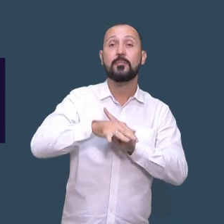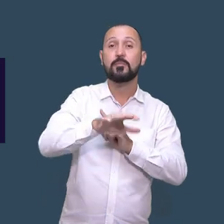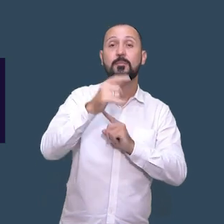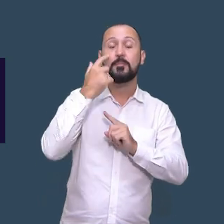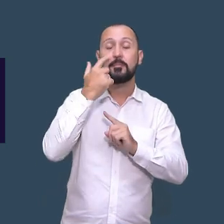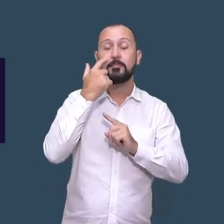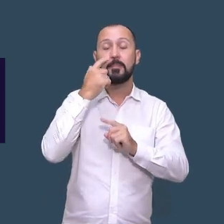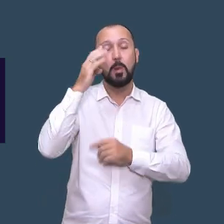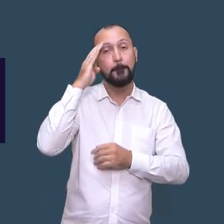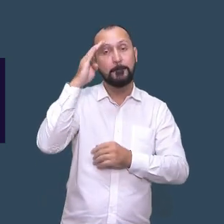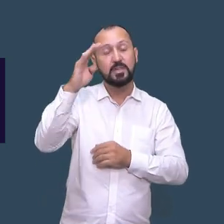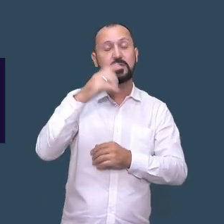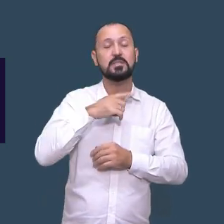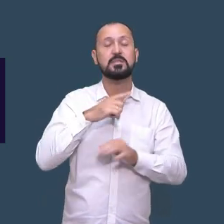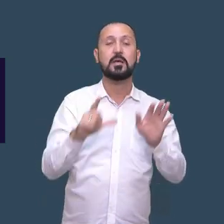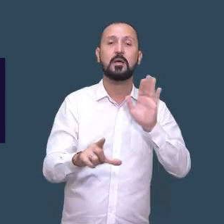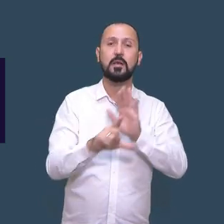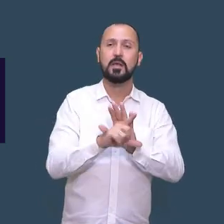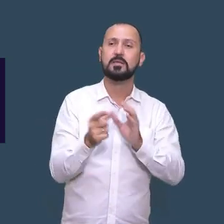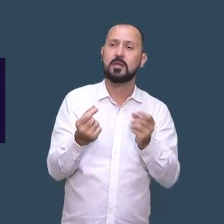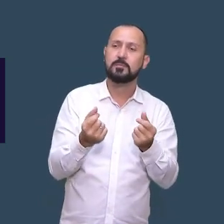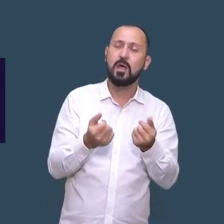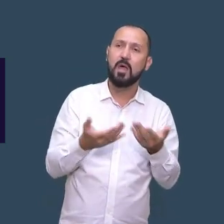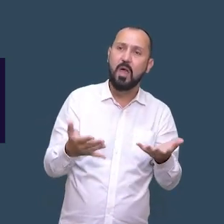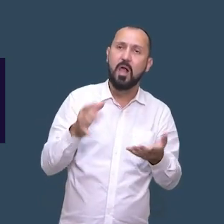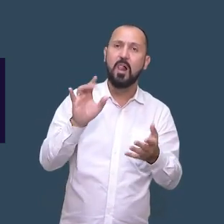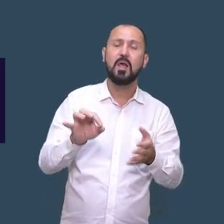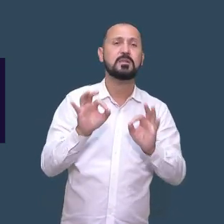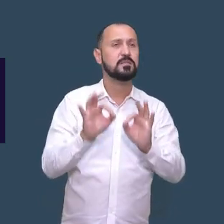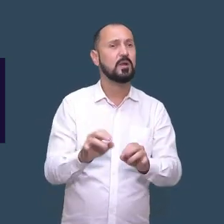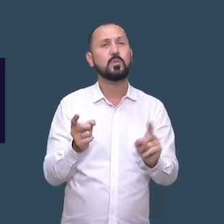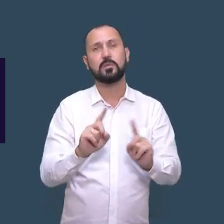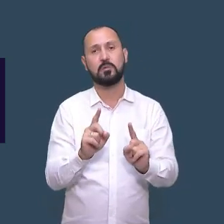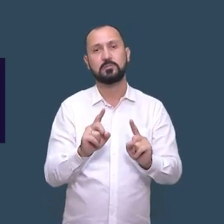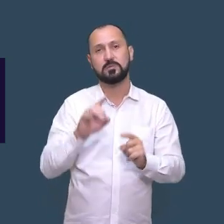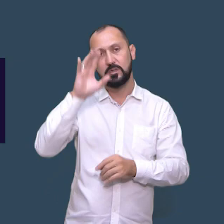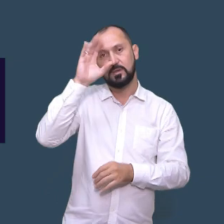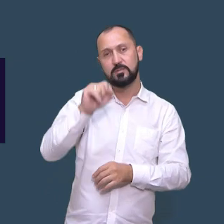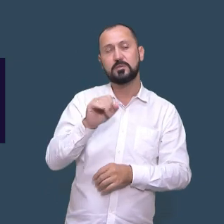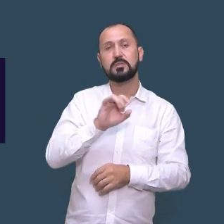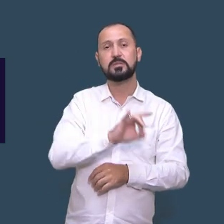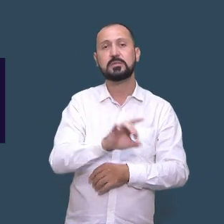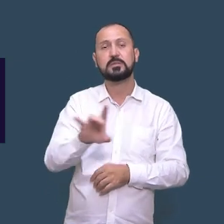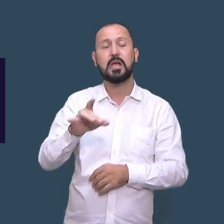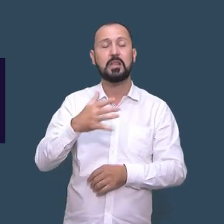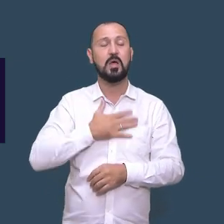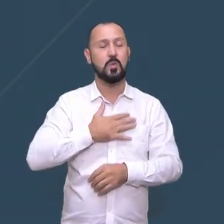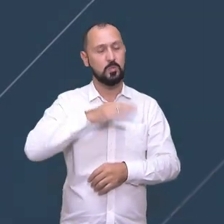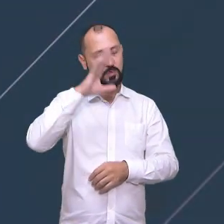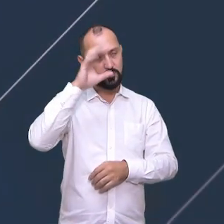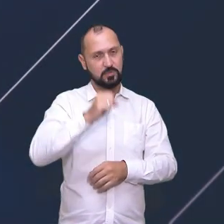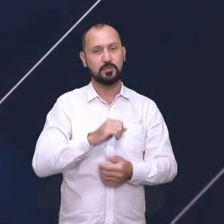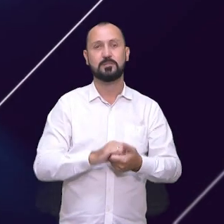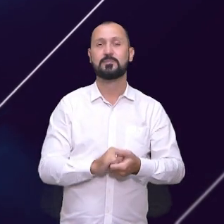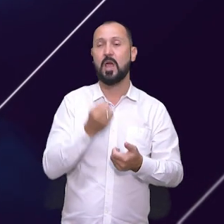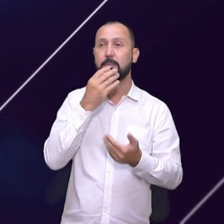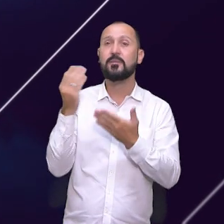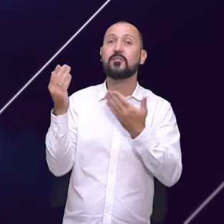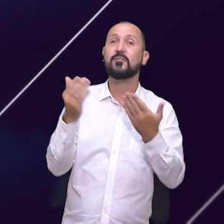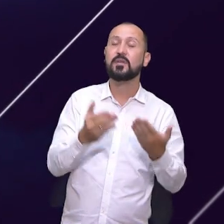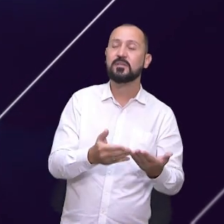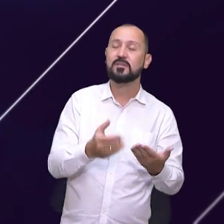ser compatibilizada com o princípio da legalidade. Ou a despesa é legal ou não. Isso é uma decisão discricionária.